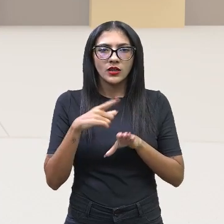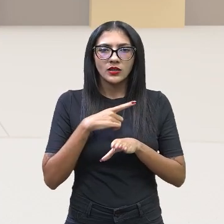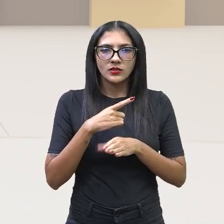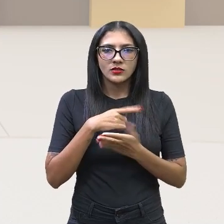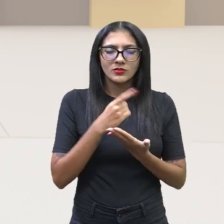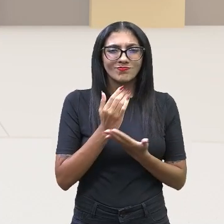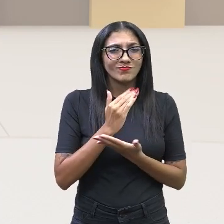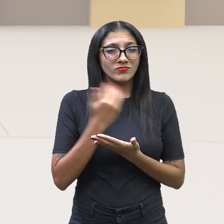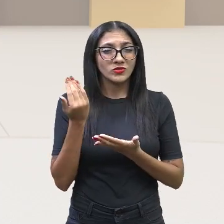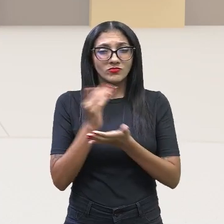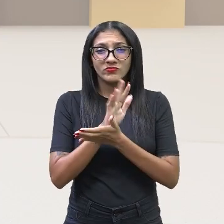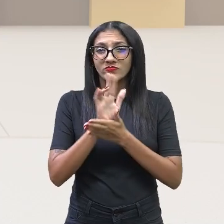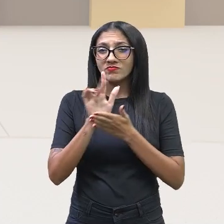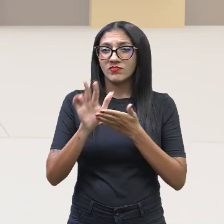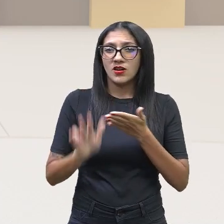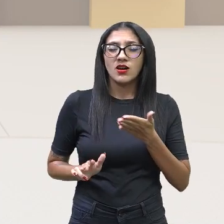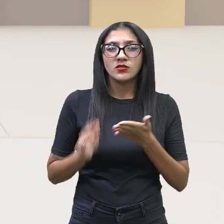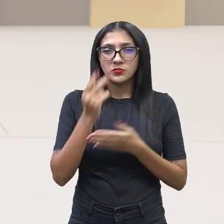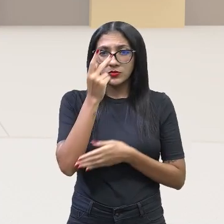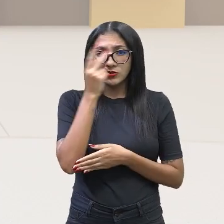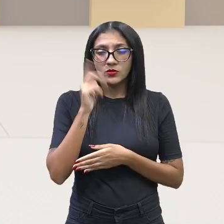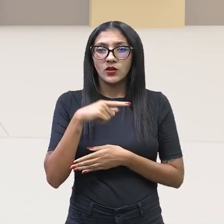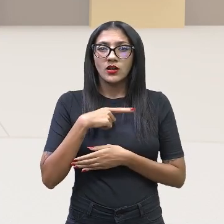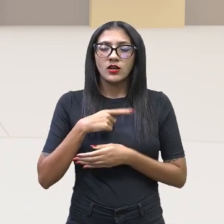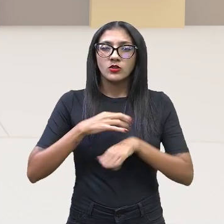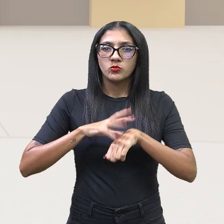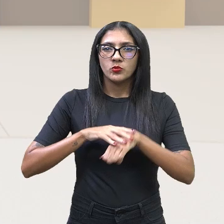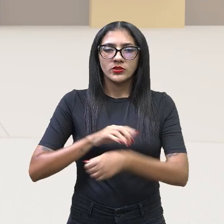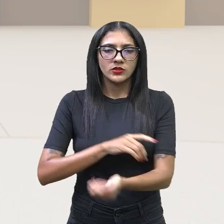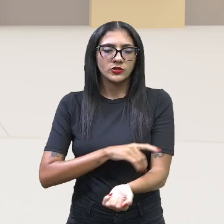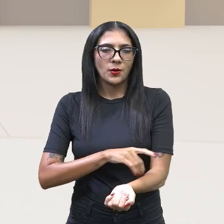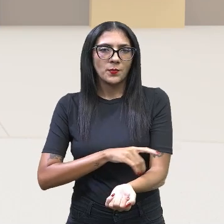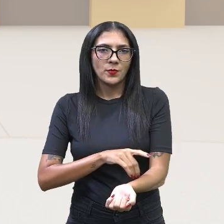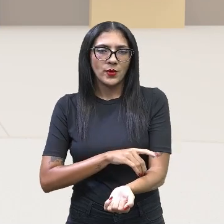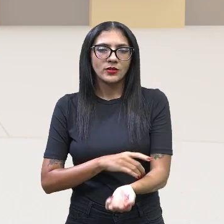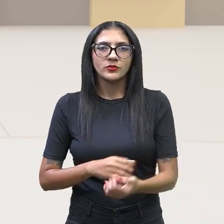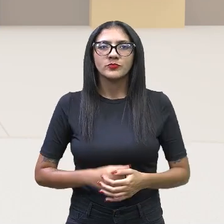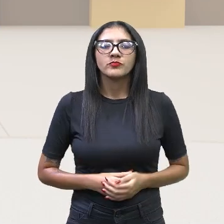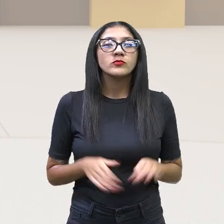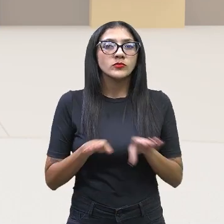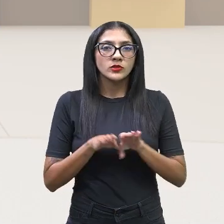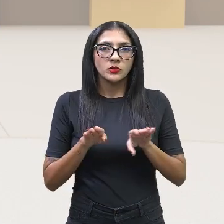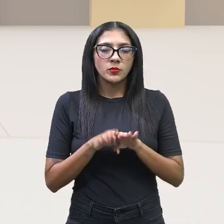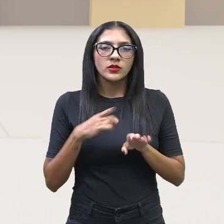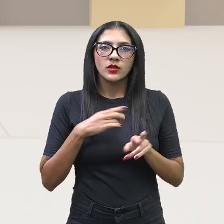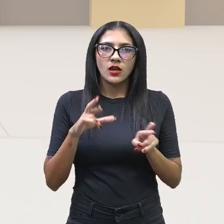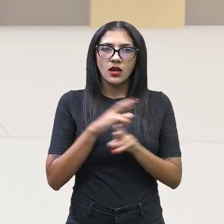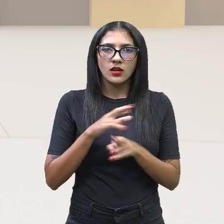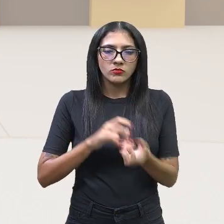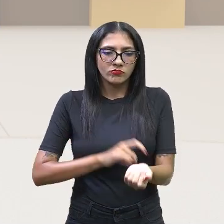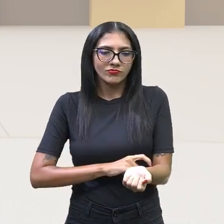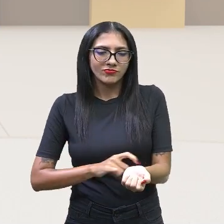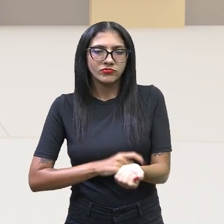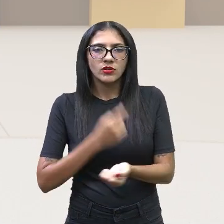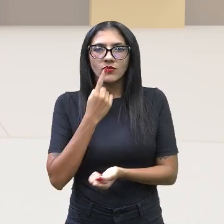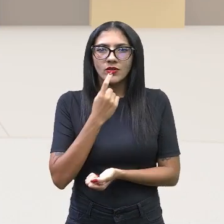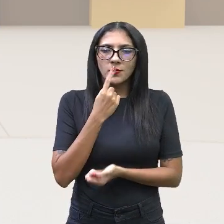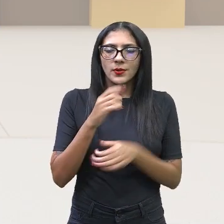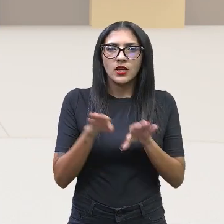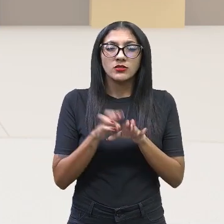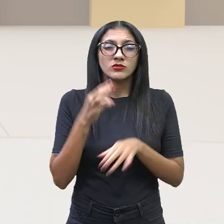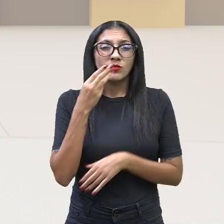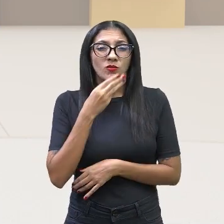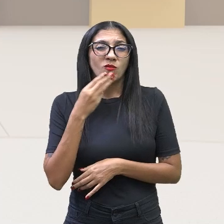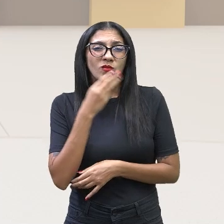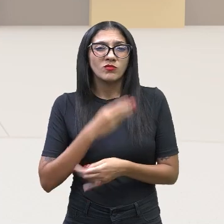a morte de muita gente, diabetes, que está relacionada também com o sangue, açúcar no